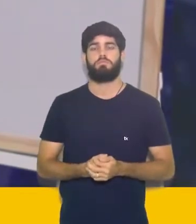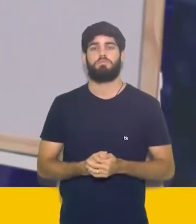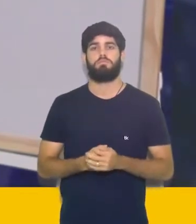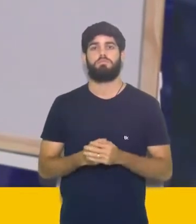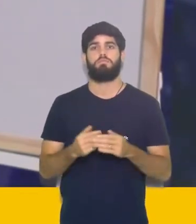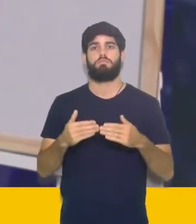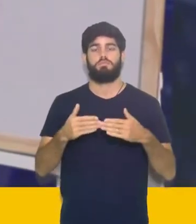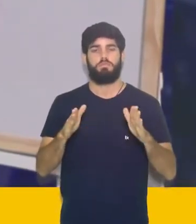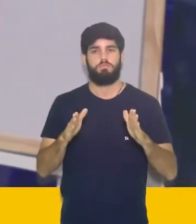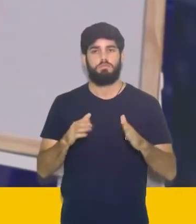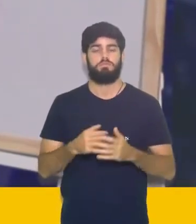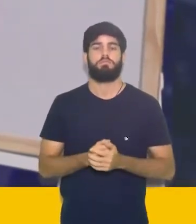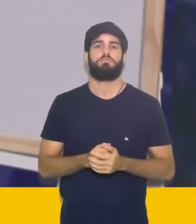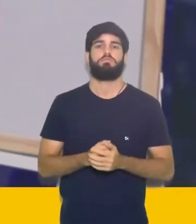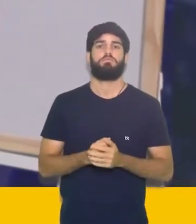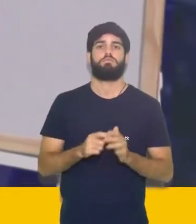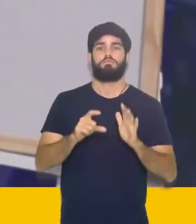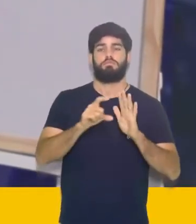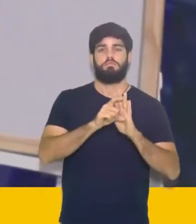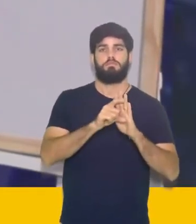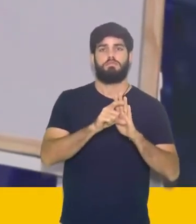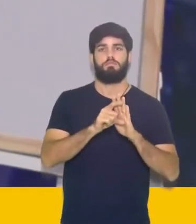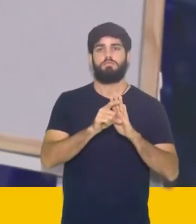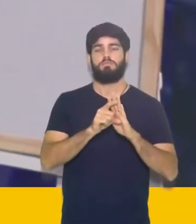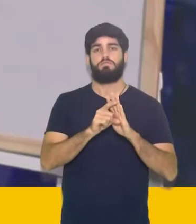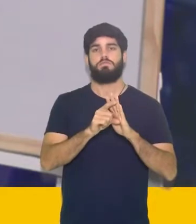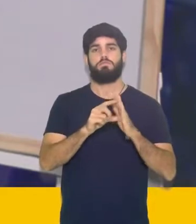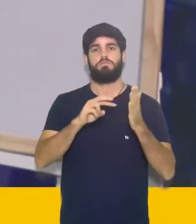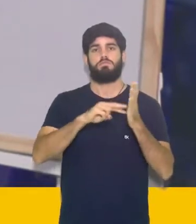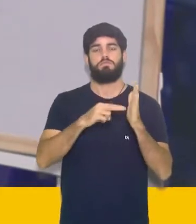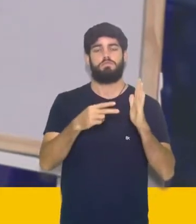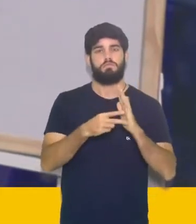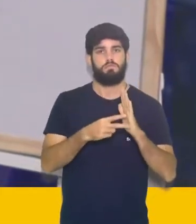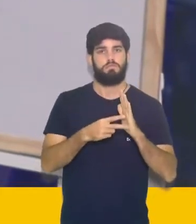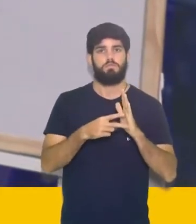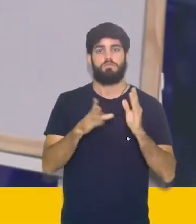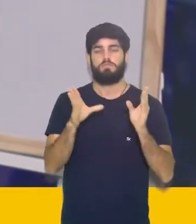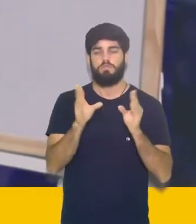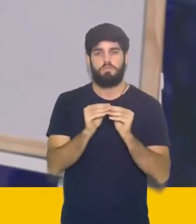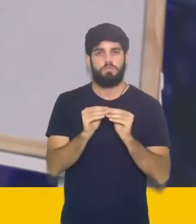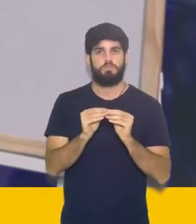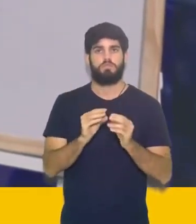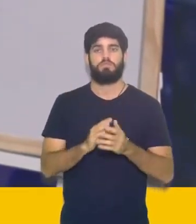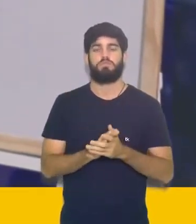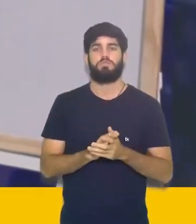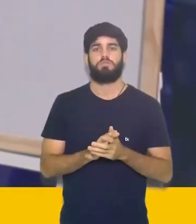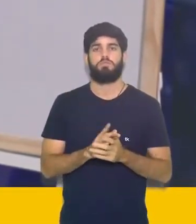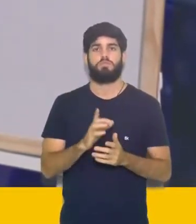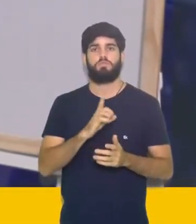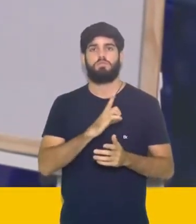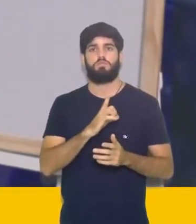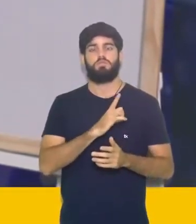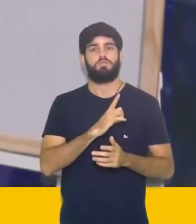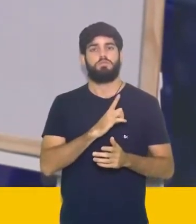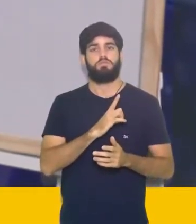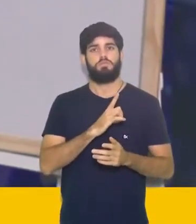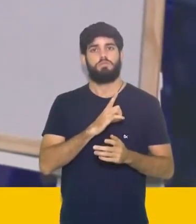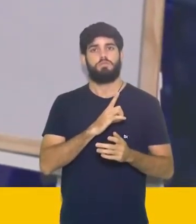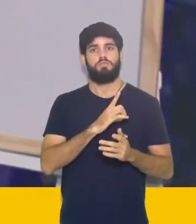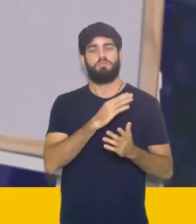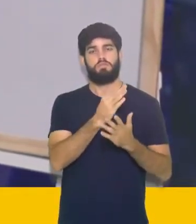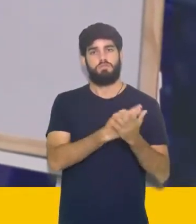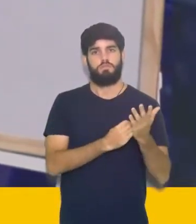eu disse a vocês o que era um parágrafo. O parágrafo é uma unidade de sentido completo que tem sua completude no